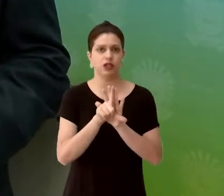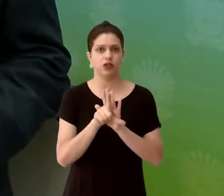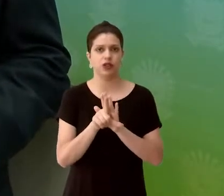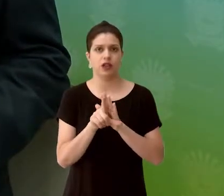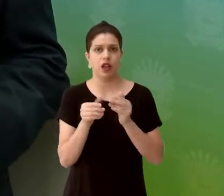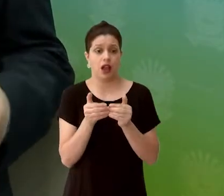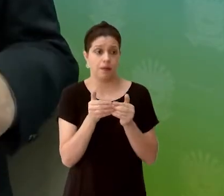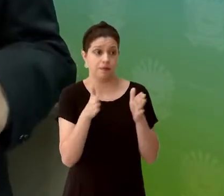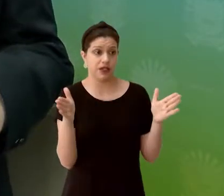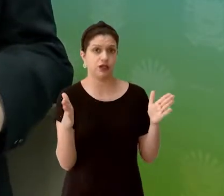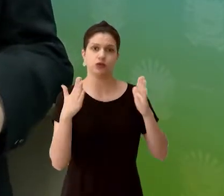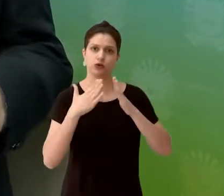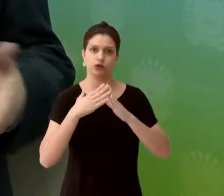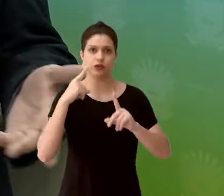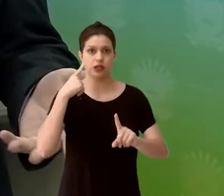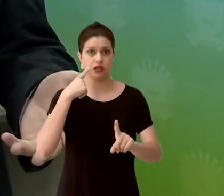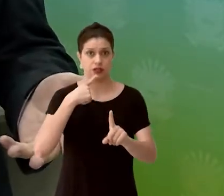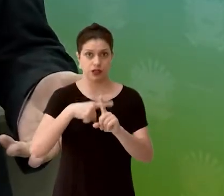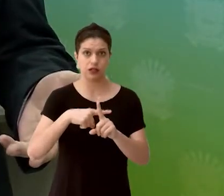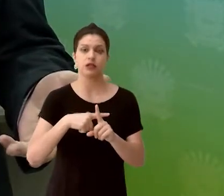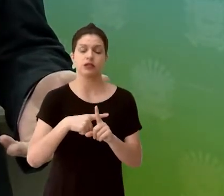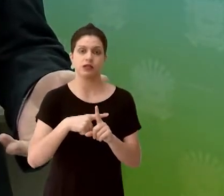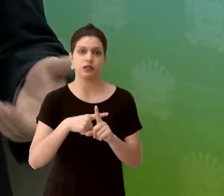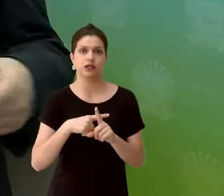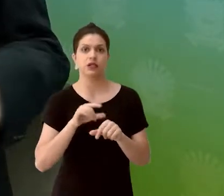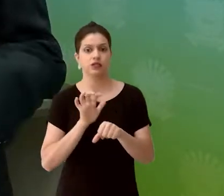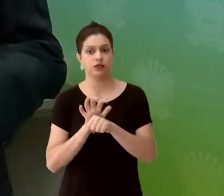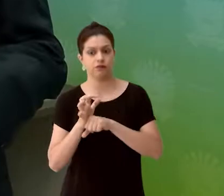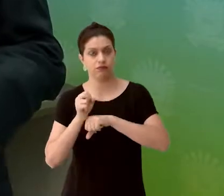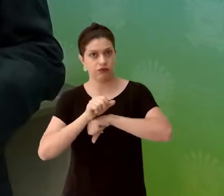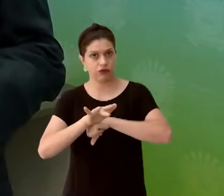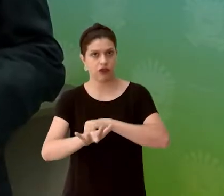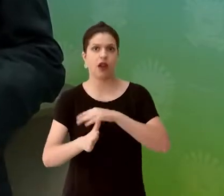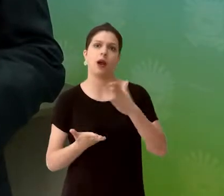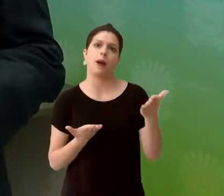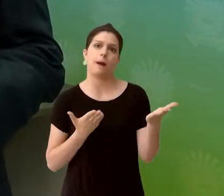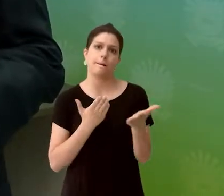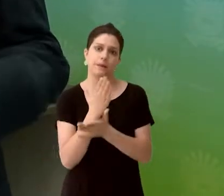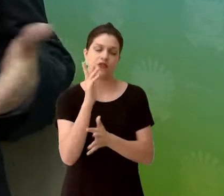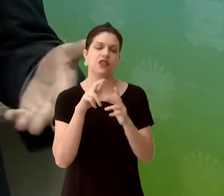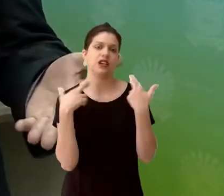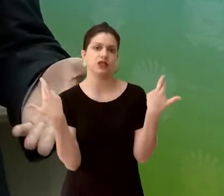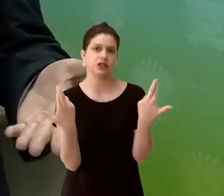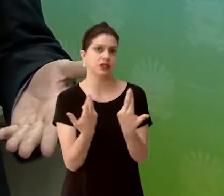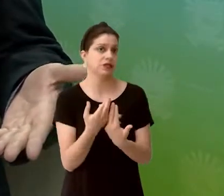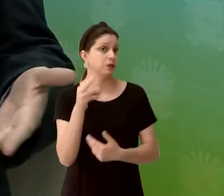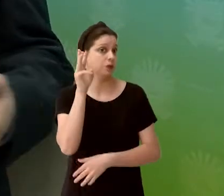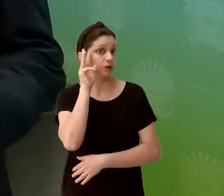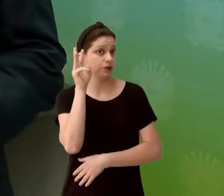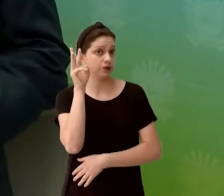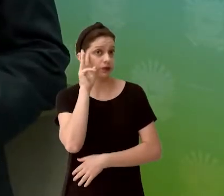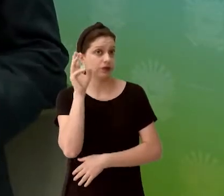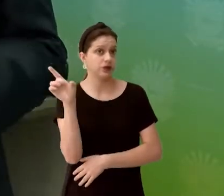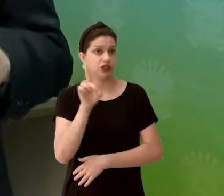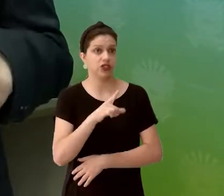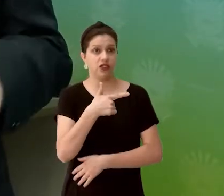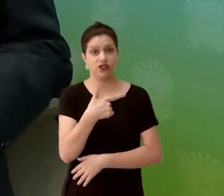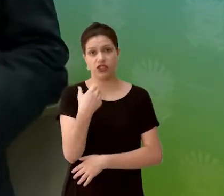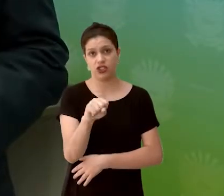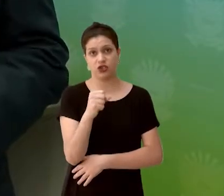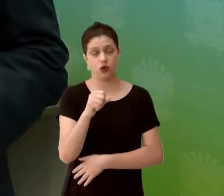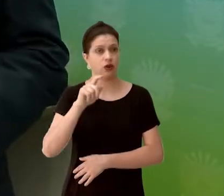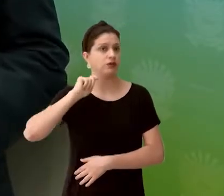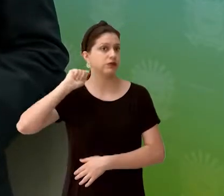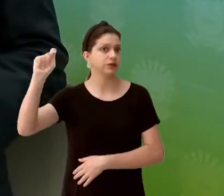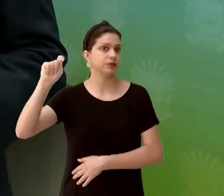quem precisa. Por conta disso, o projeto de lei que determina a abertura desses locais em meio à pandemia do coronavírus foi